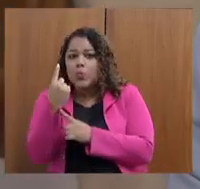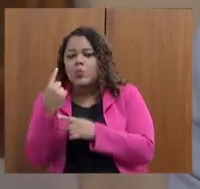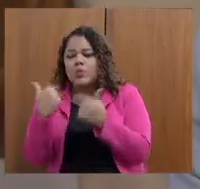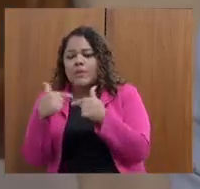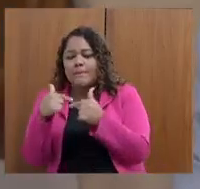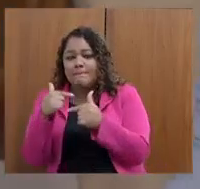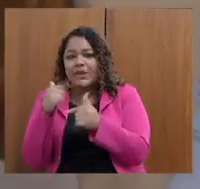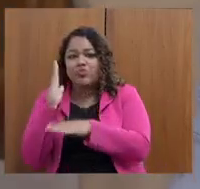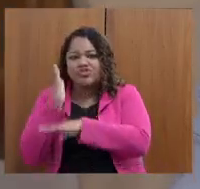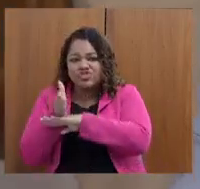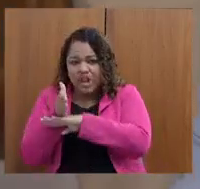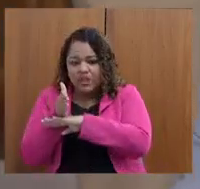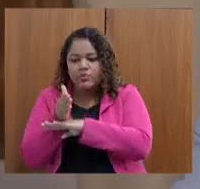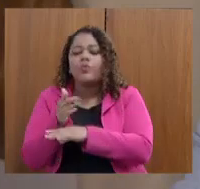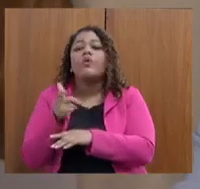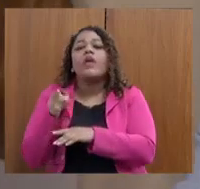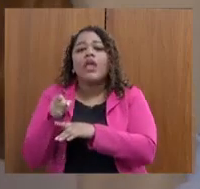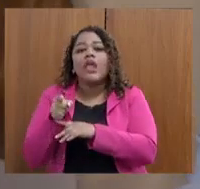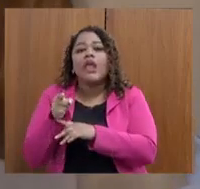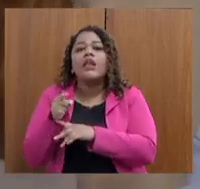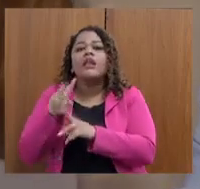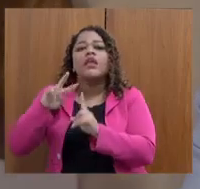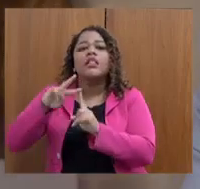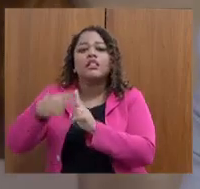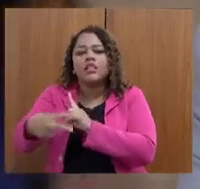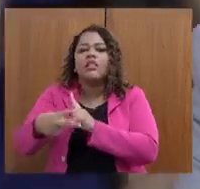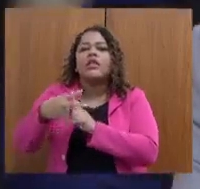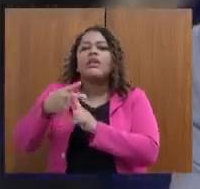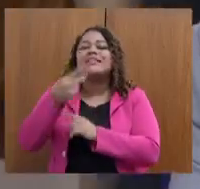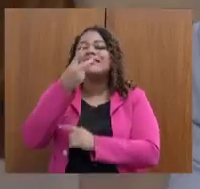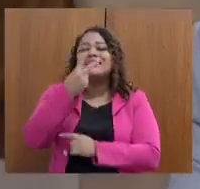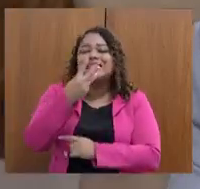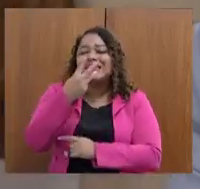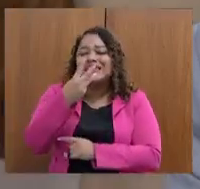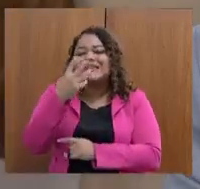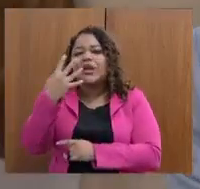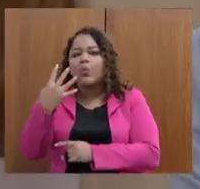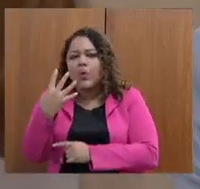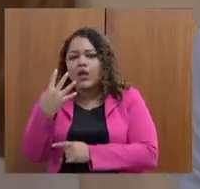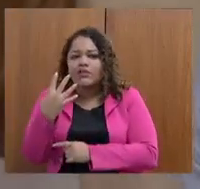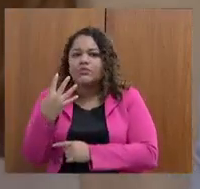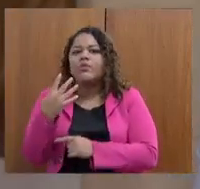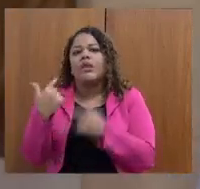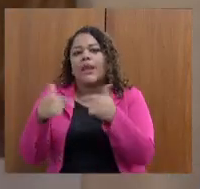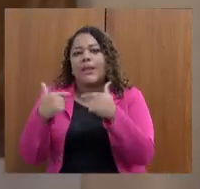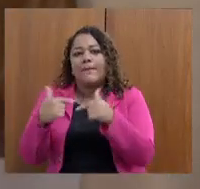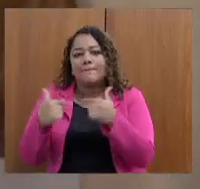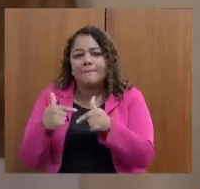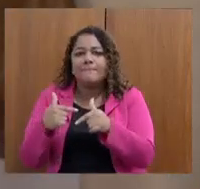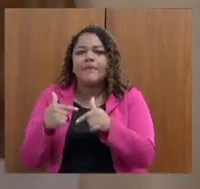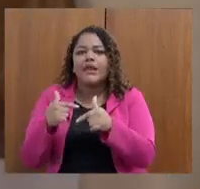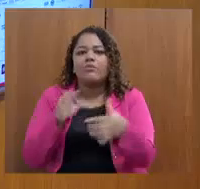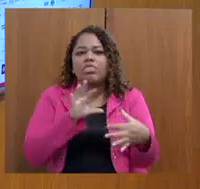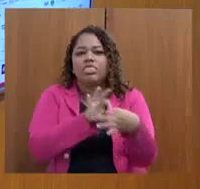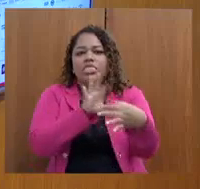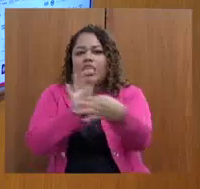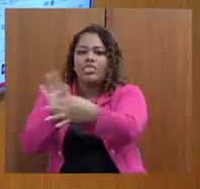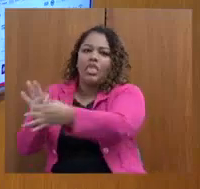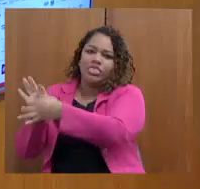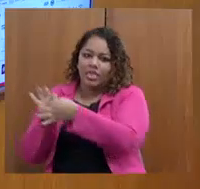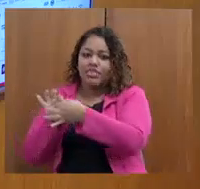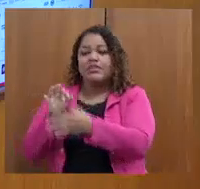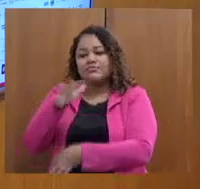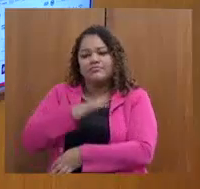empregos indiretos na cadeia produtiva da cerveja isso com estudos com números né